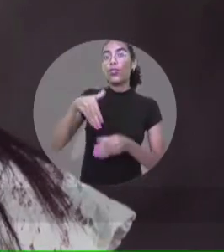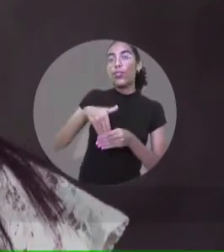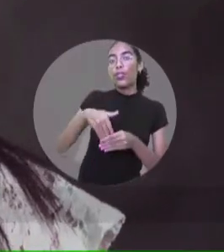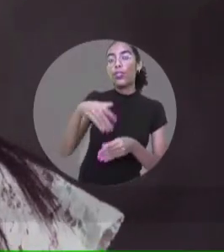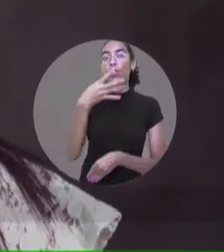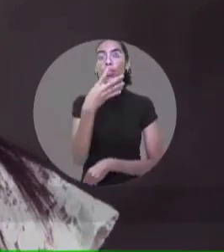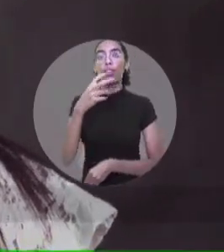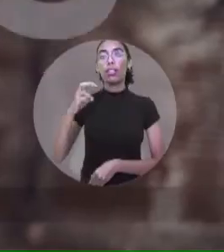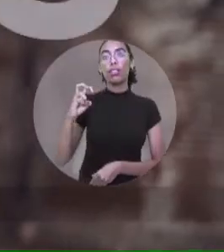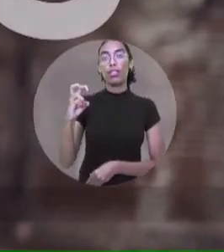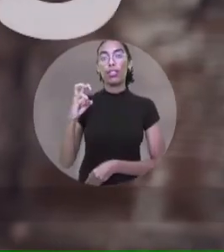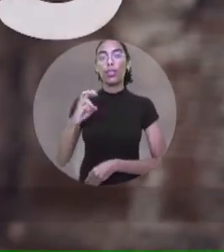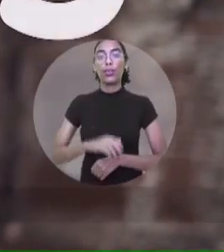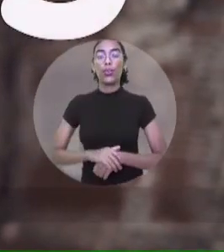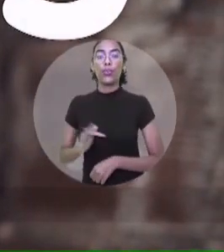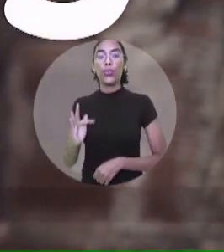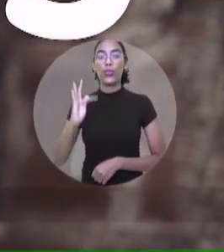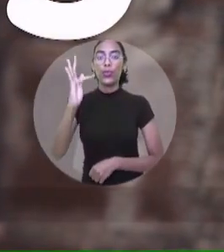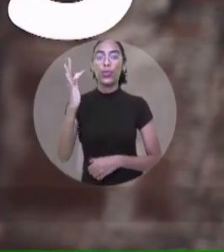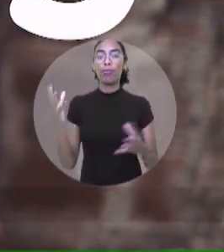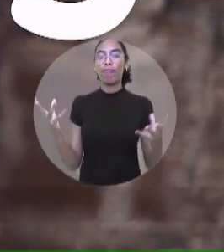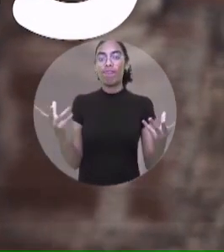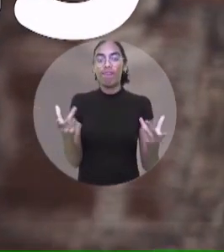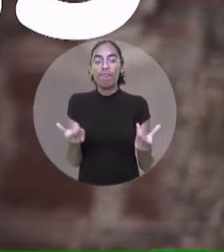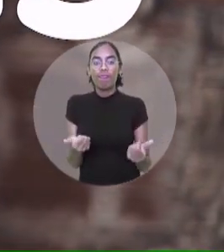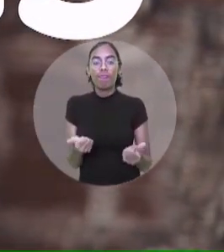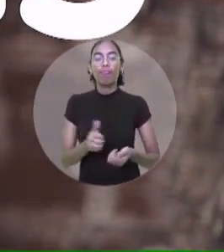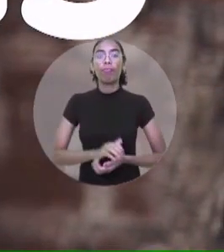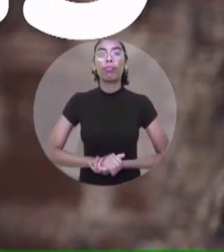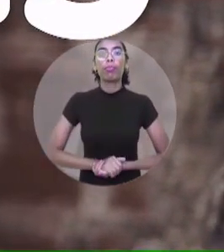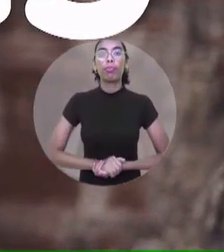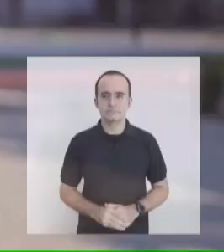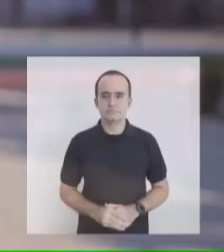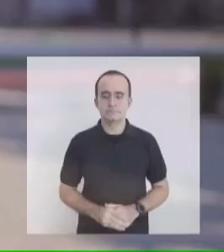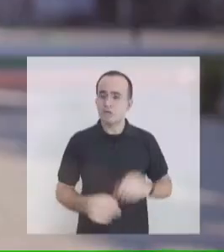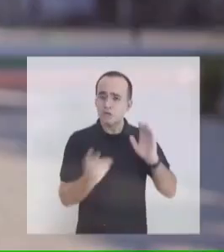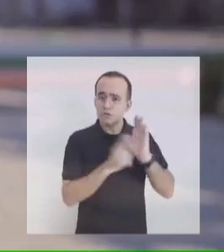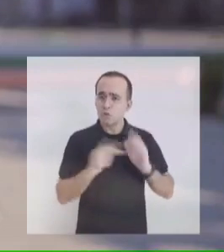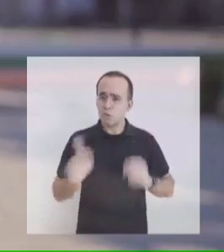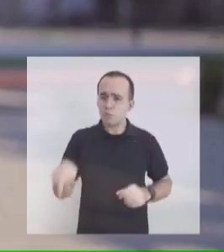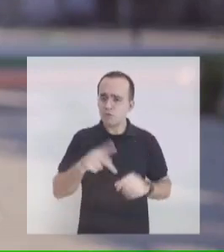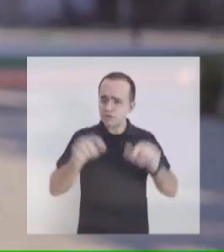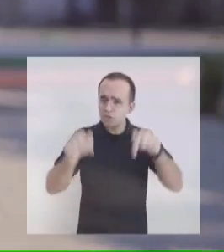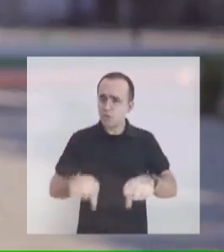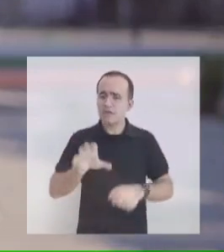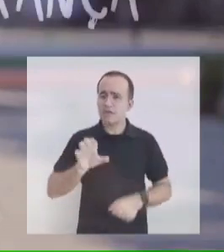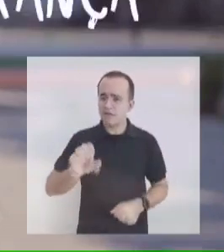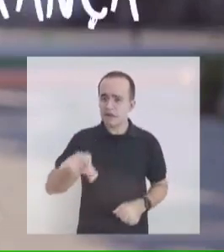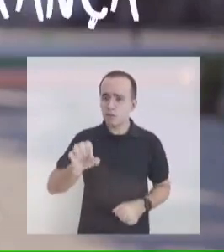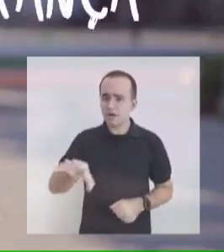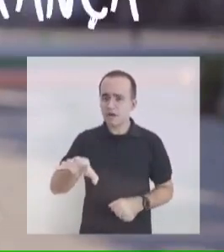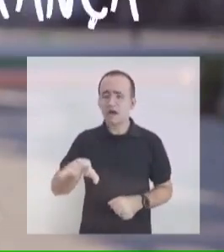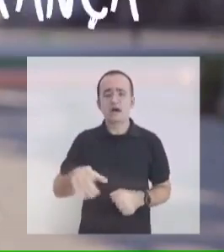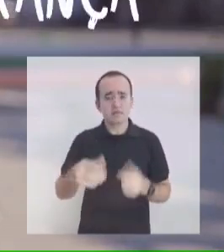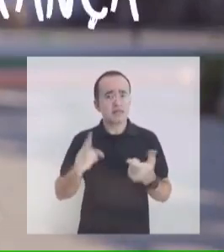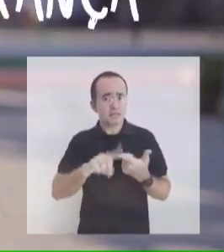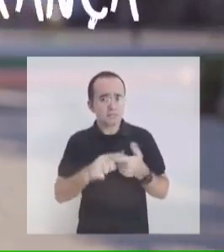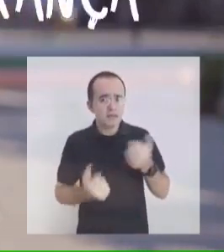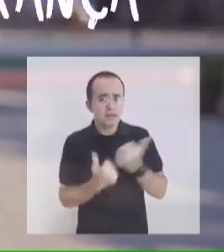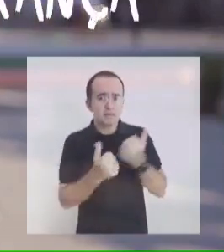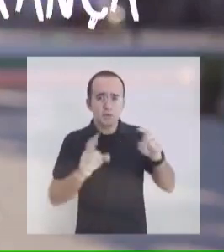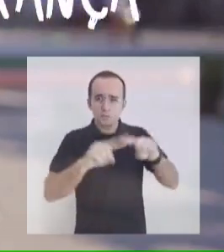Prefeita. Vota 45 para um futuro melhor. Eu sou educador aqui em Calcaia E tô